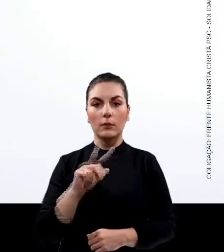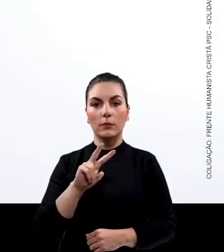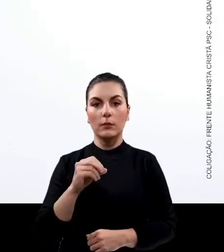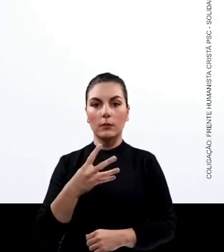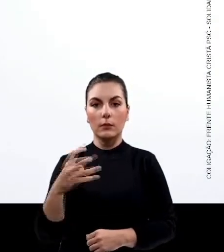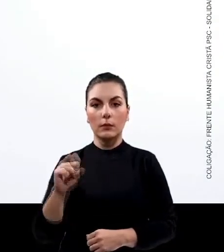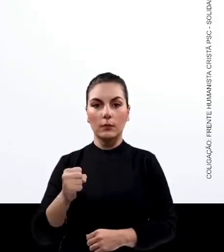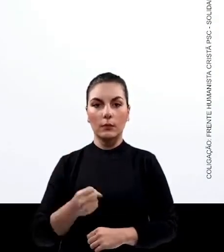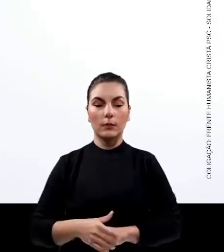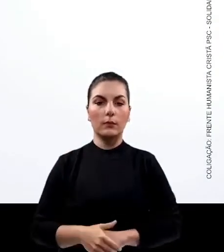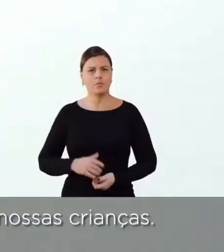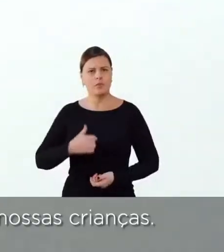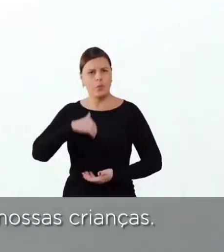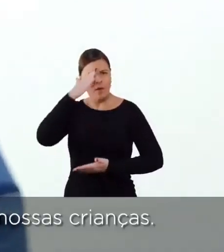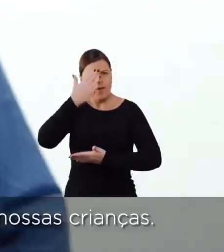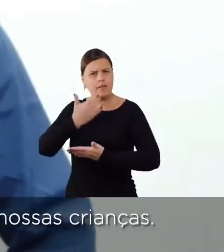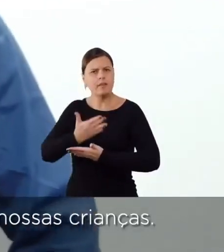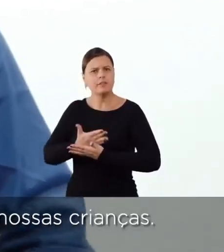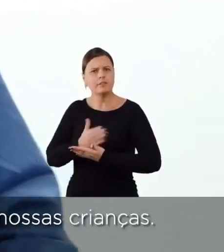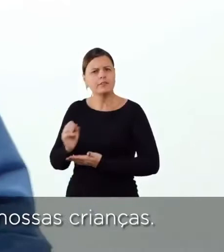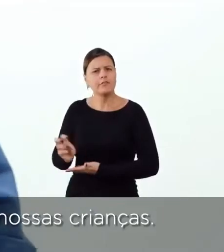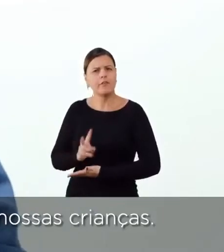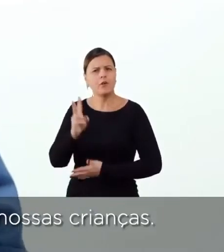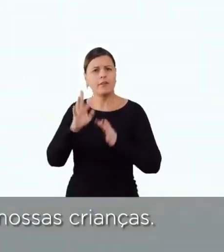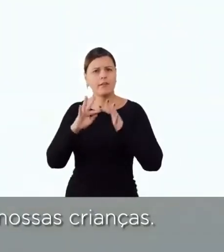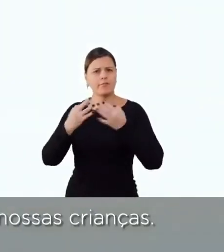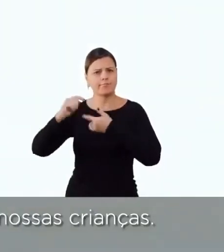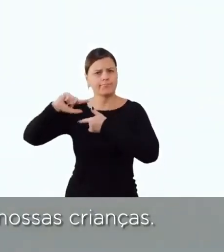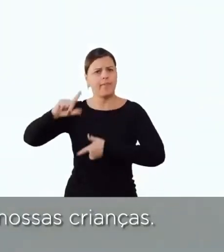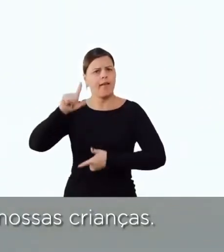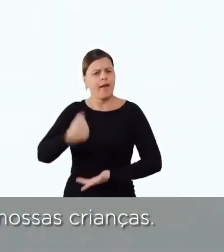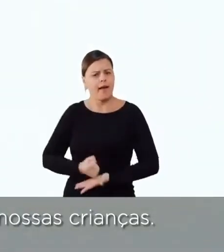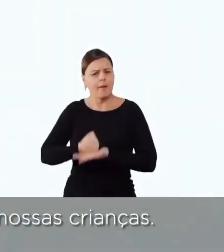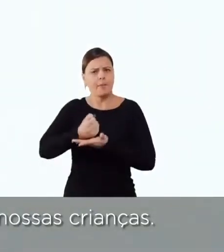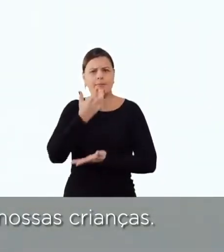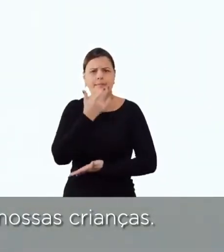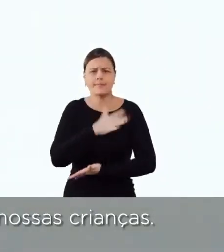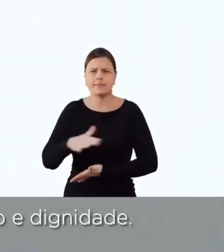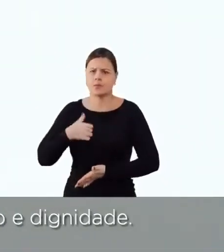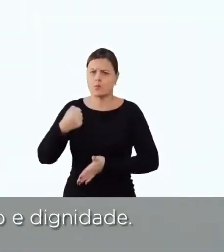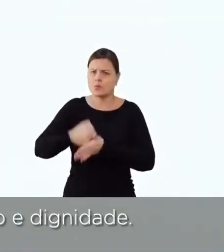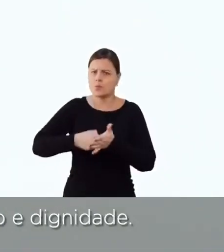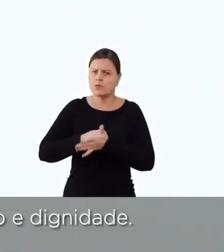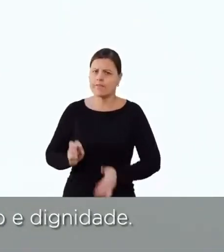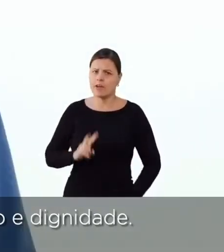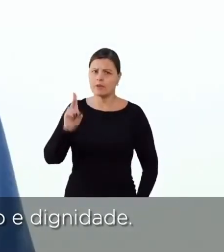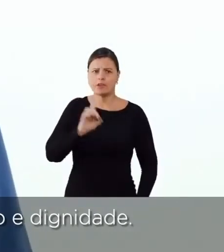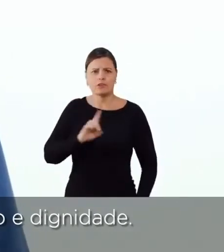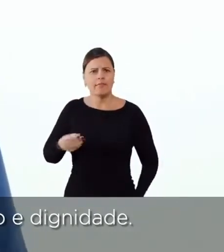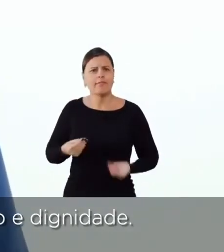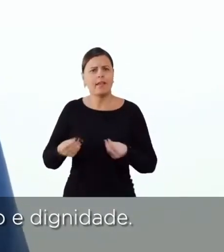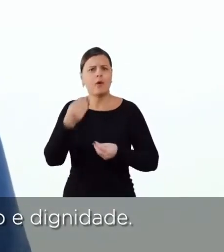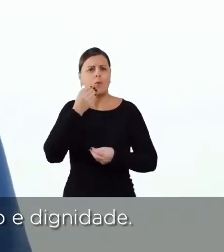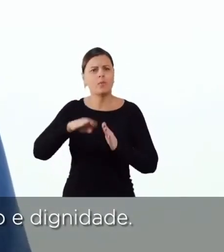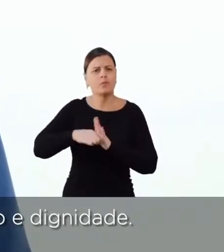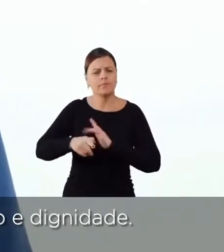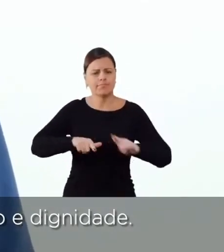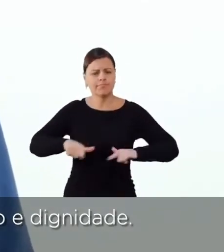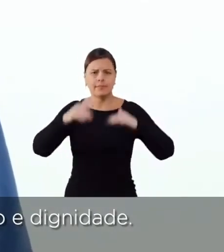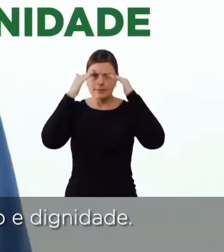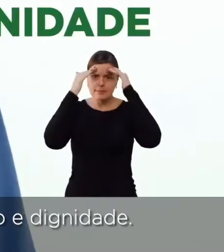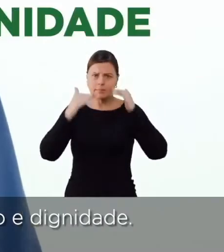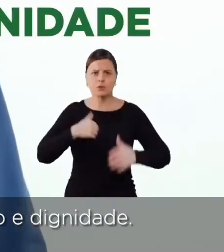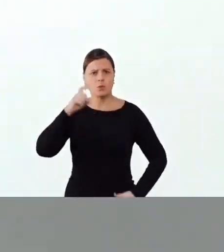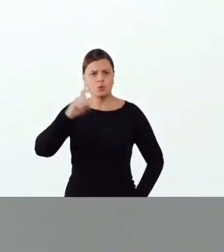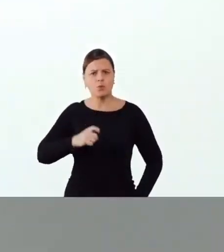Cidade, 20448. Acredito nos princípios da família tradicional, que é o alicerce das nossas crianças. Luto por valores de direita que geram oportunidades,